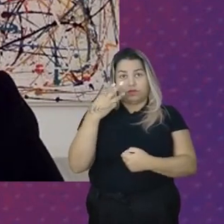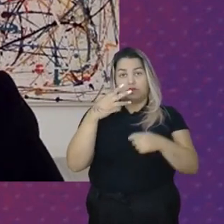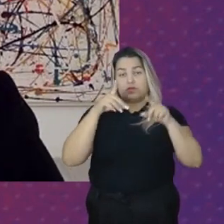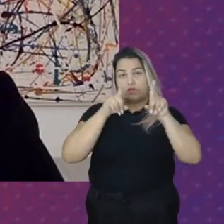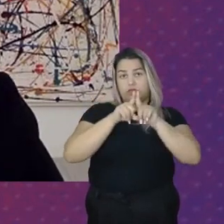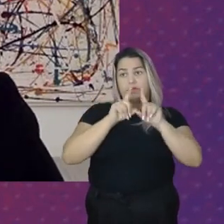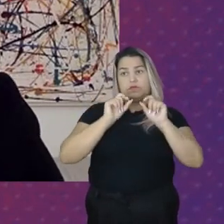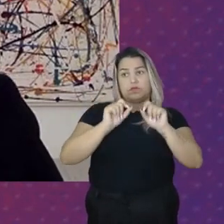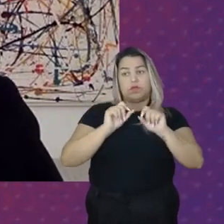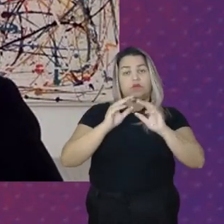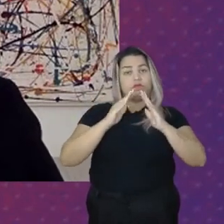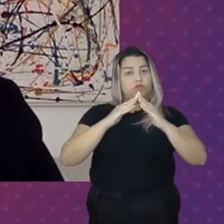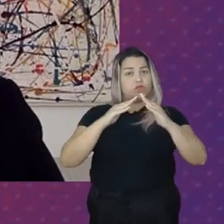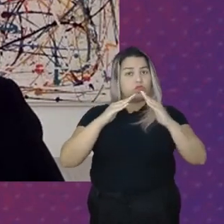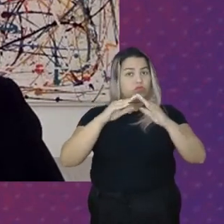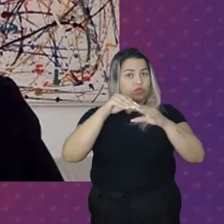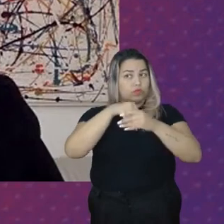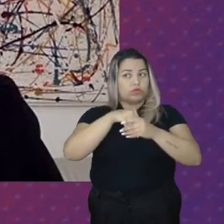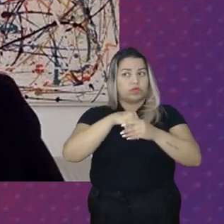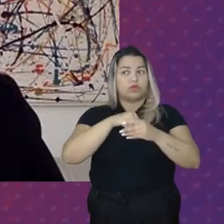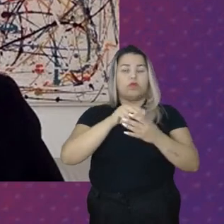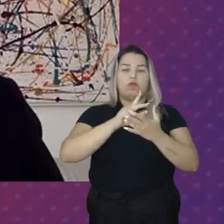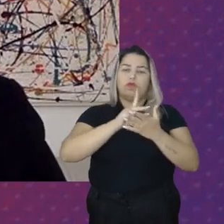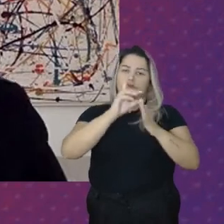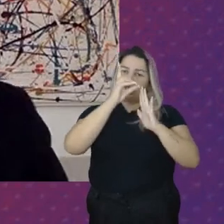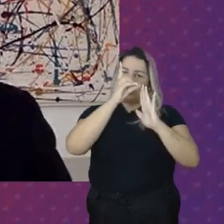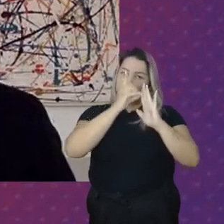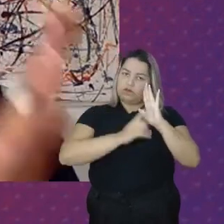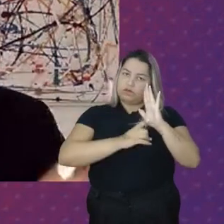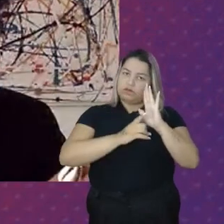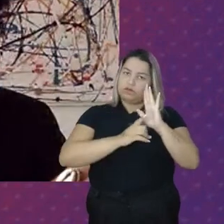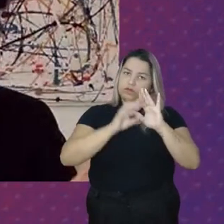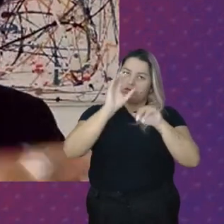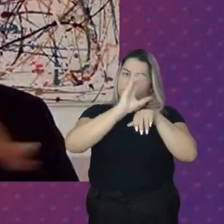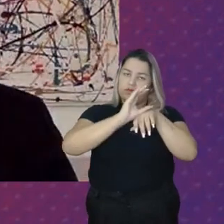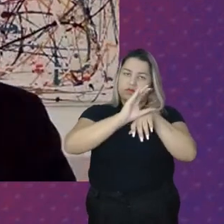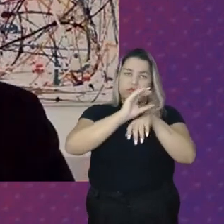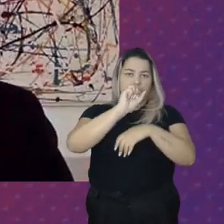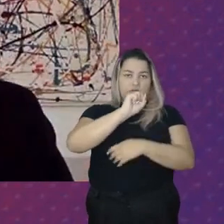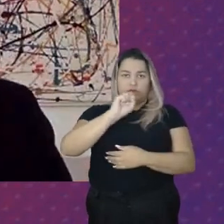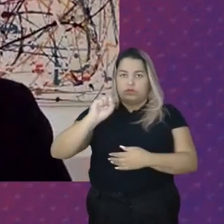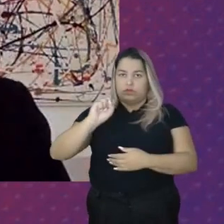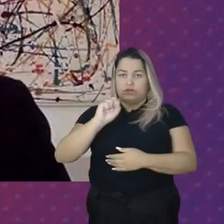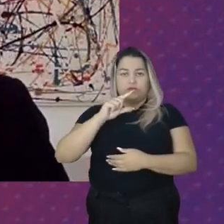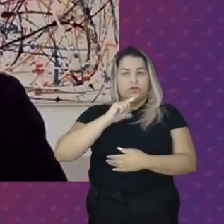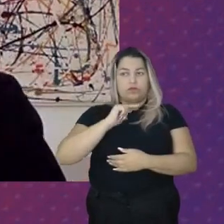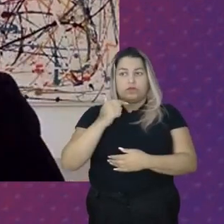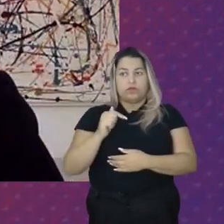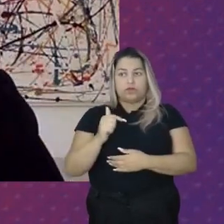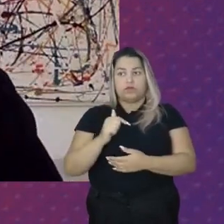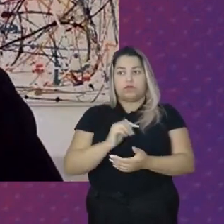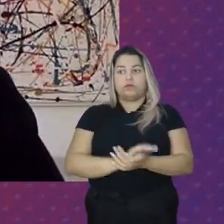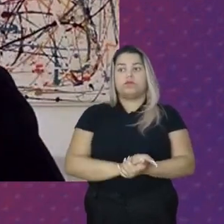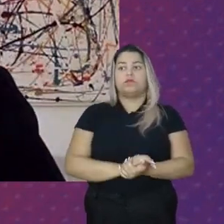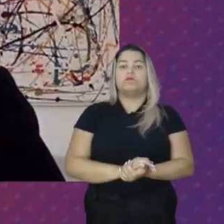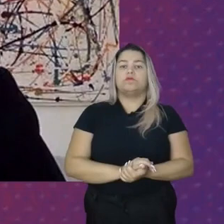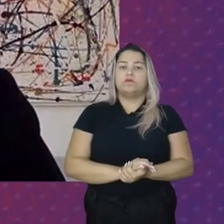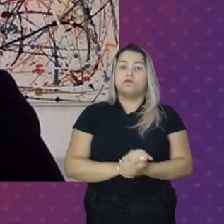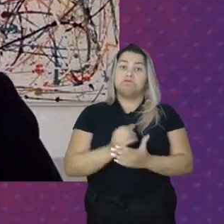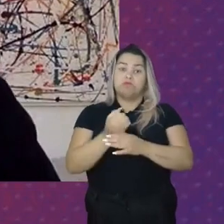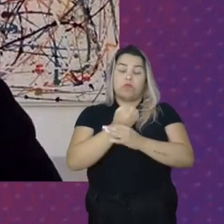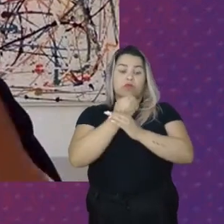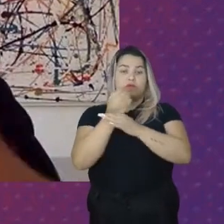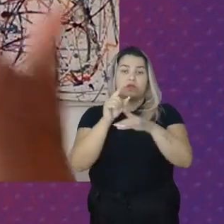trabalhadoras domésticas vários direitos que a Constituição de 88 não lhes tinha